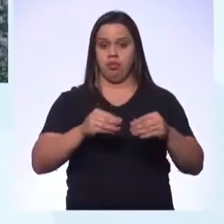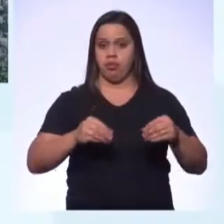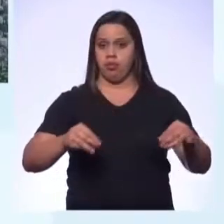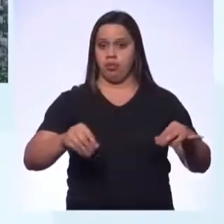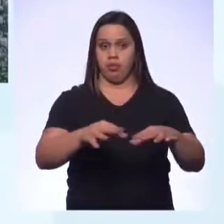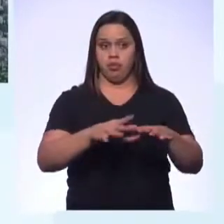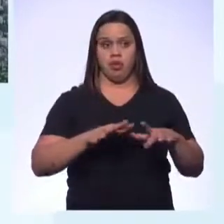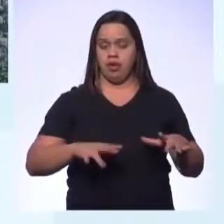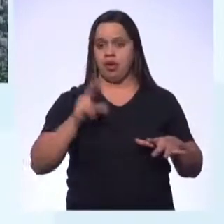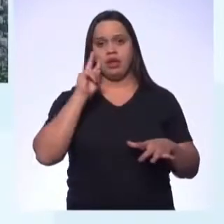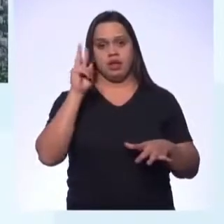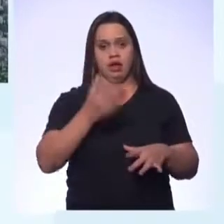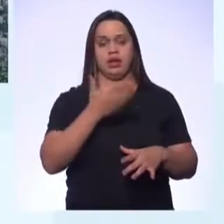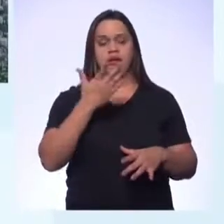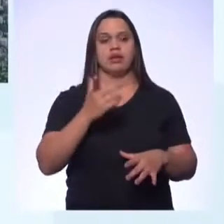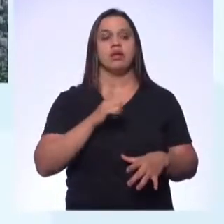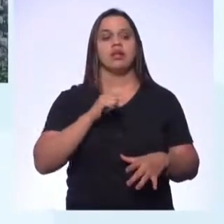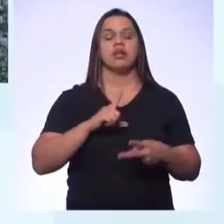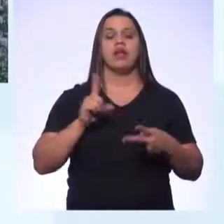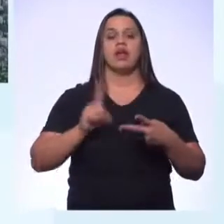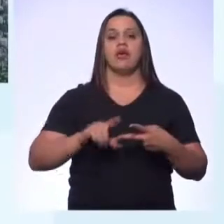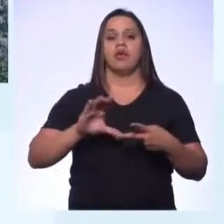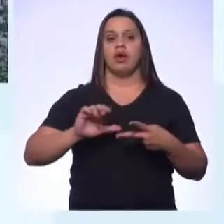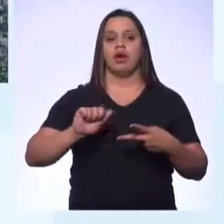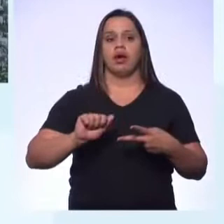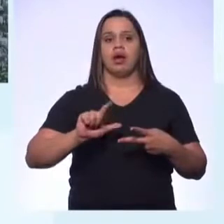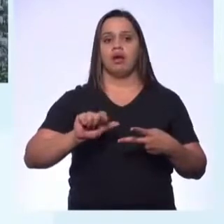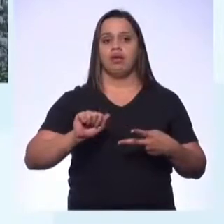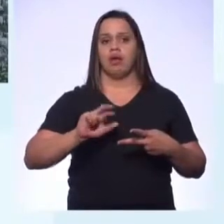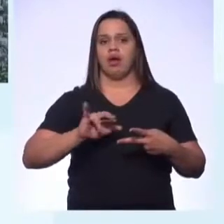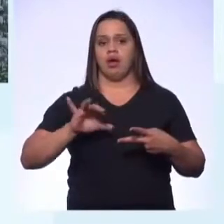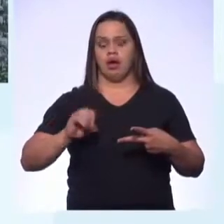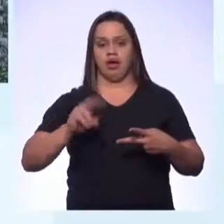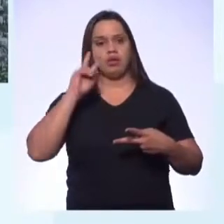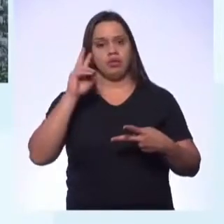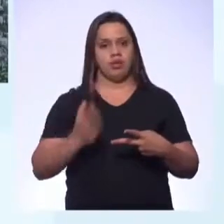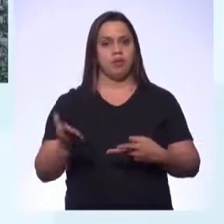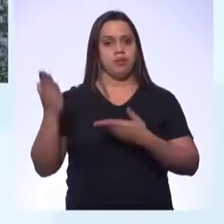lá tem essa formação. E tem aí o calcário, tudo bem?